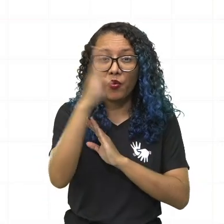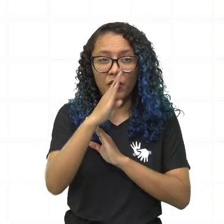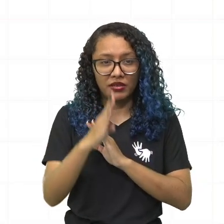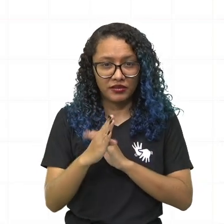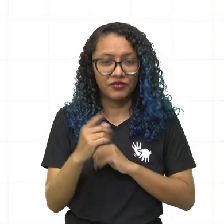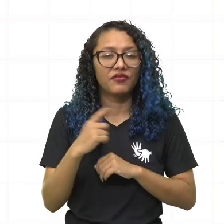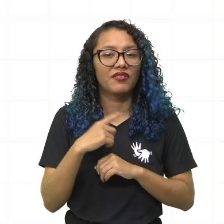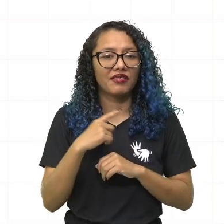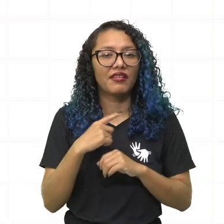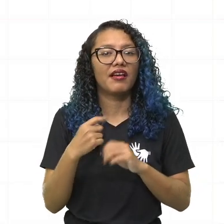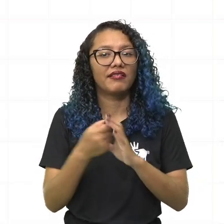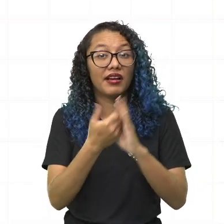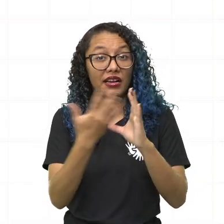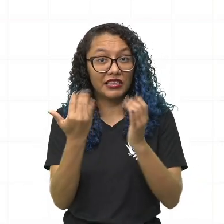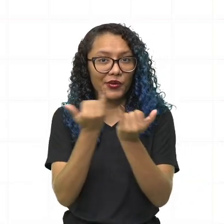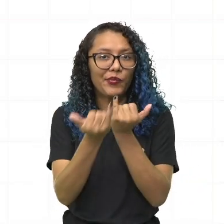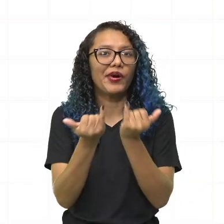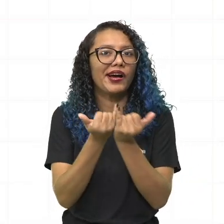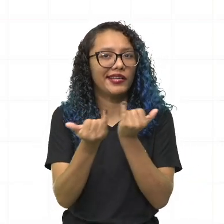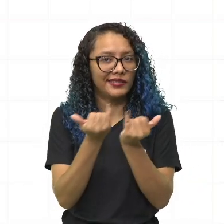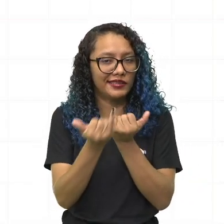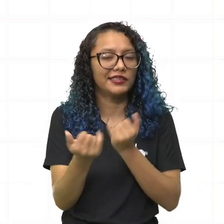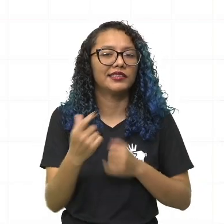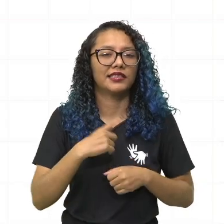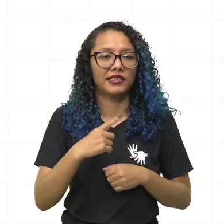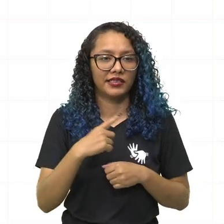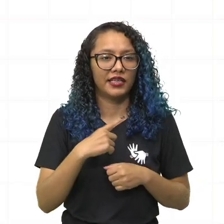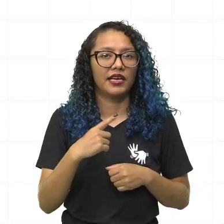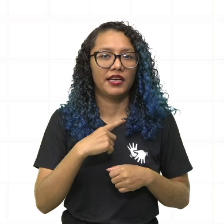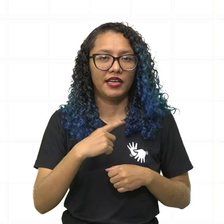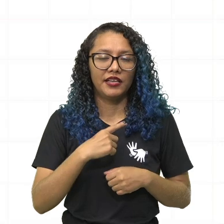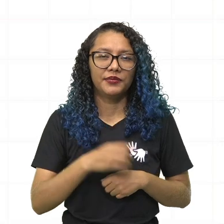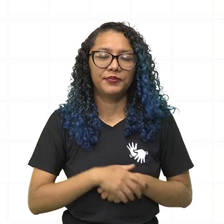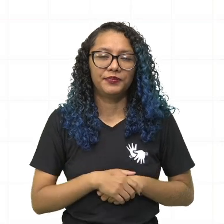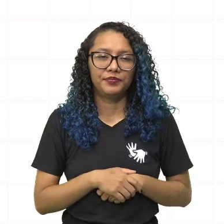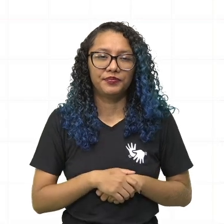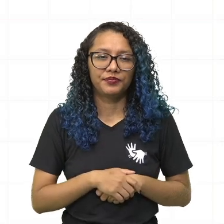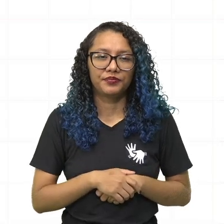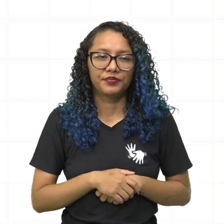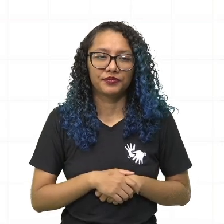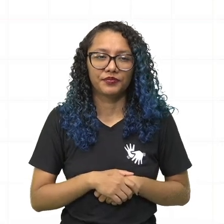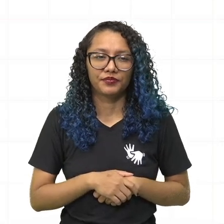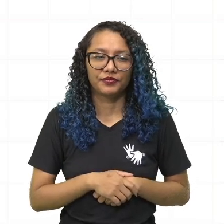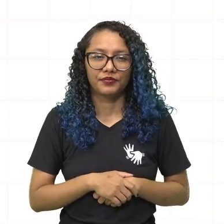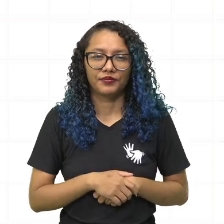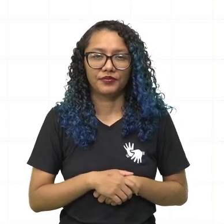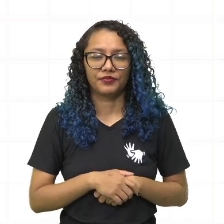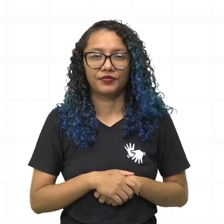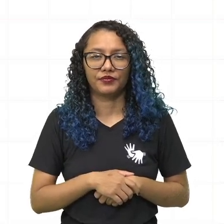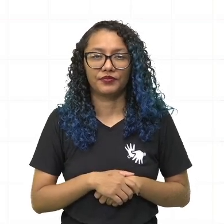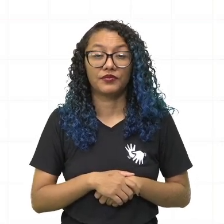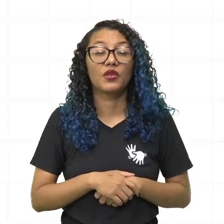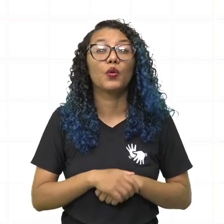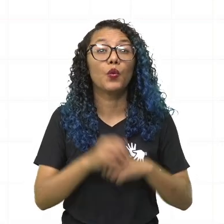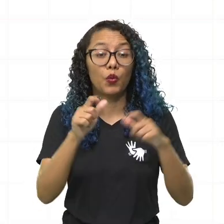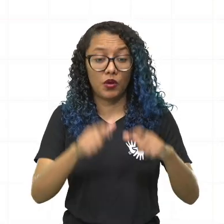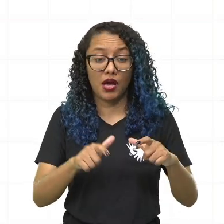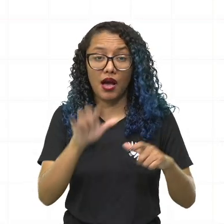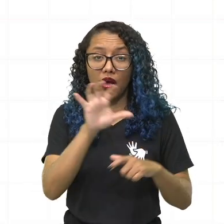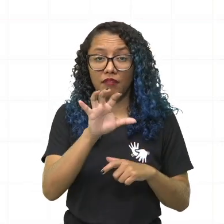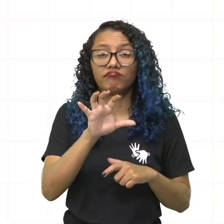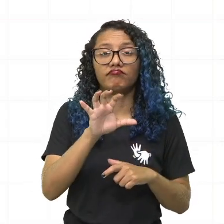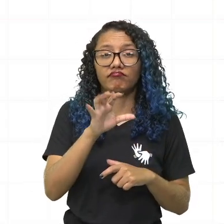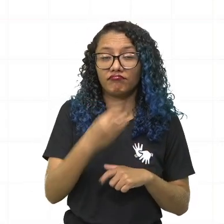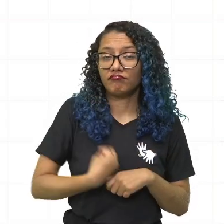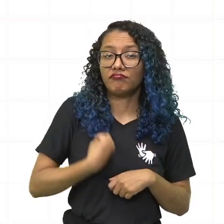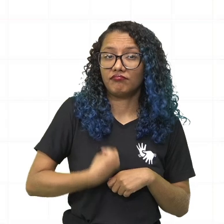algumas características que são parecidas entre si. A nossa região, a região onde a gente vive, a natureza